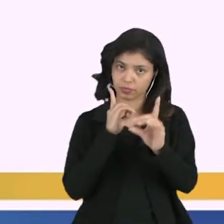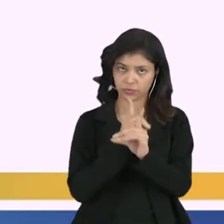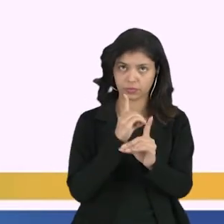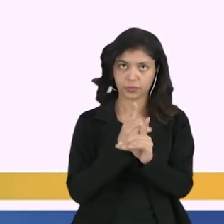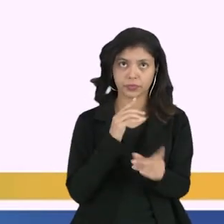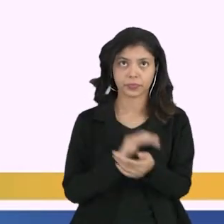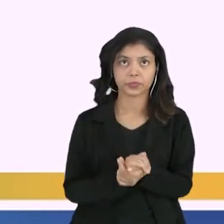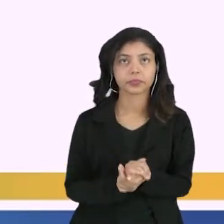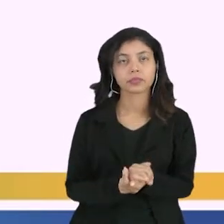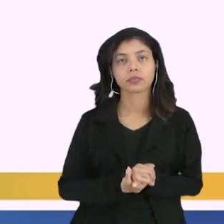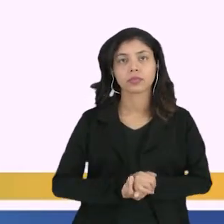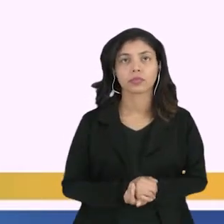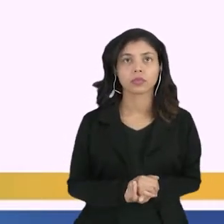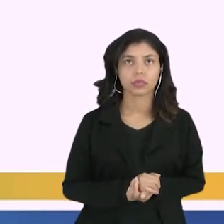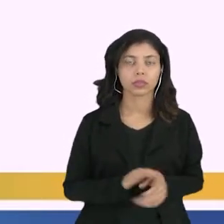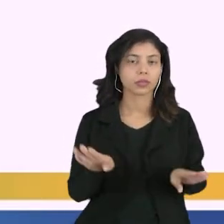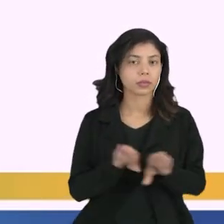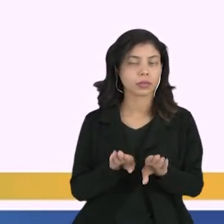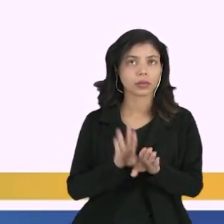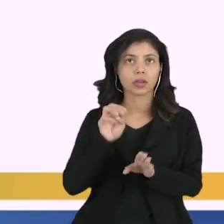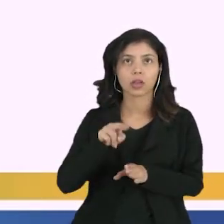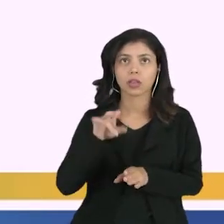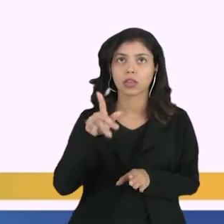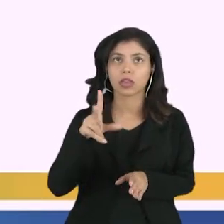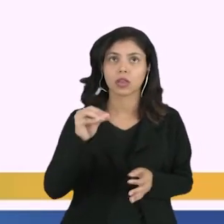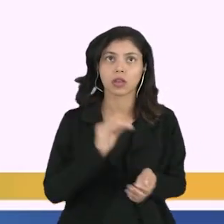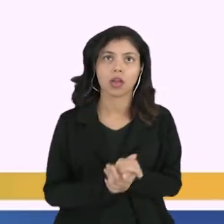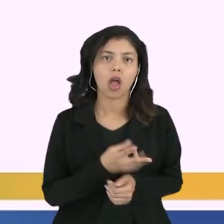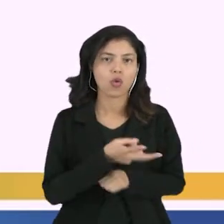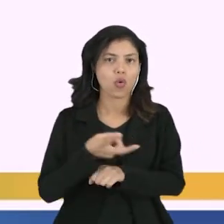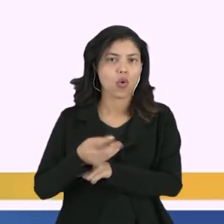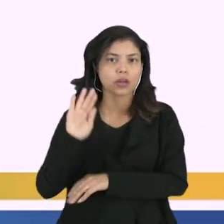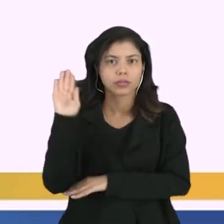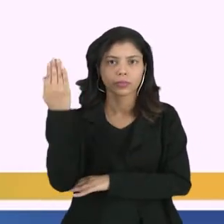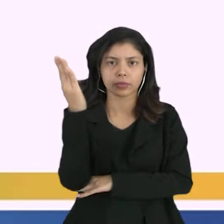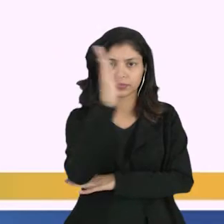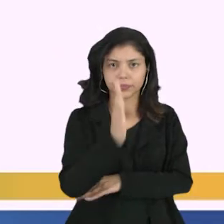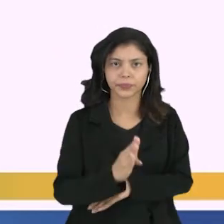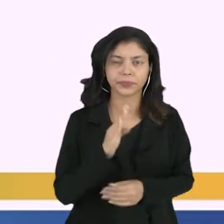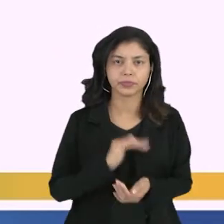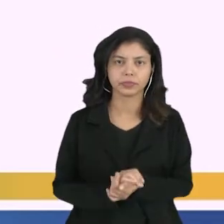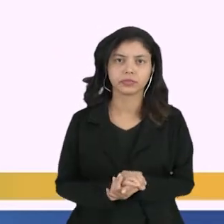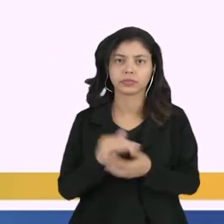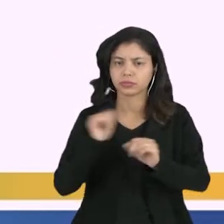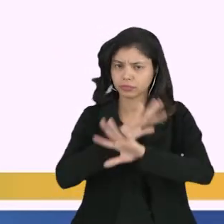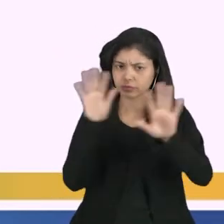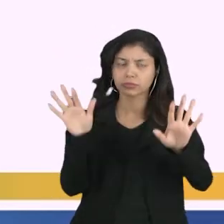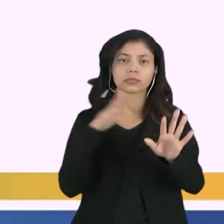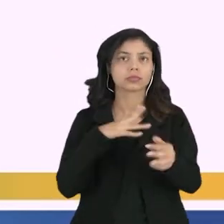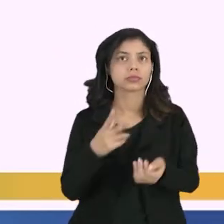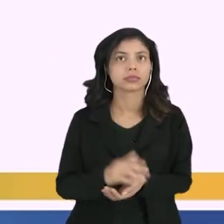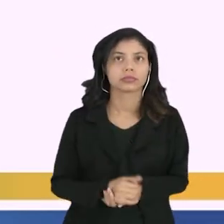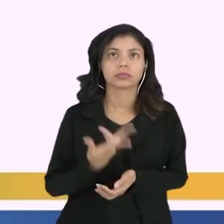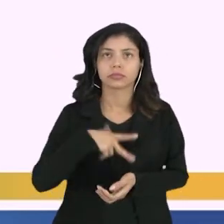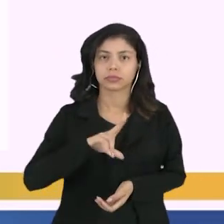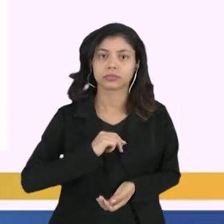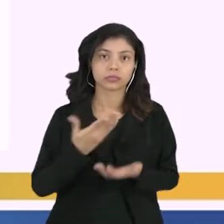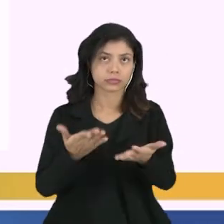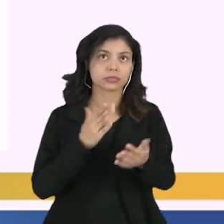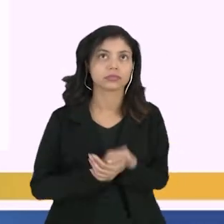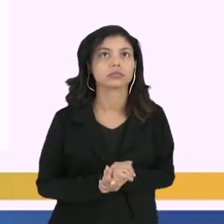encontrados, né, que fossem encontrados, e também aí o monopólio de exploração do pau-brasil, né? Então, claro que Portugal vai lucrar,